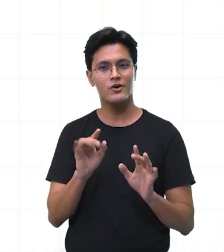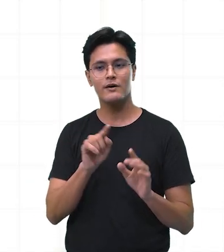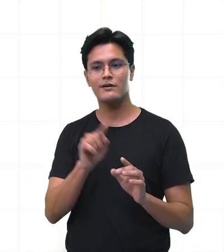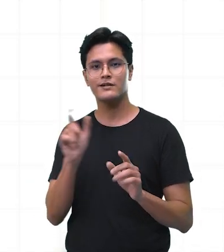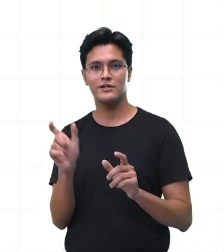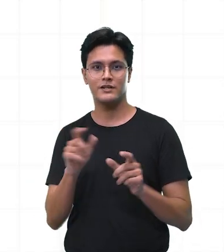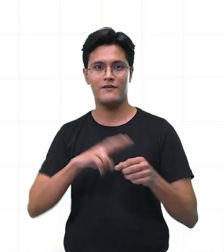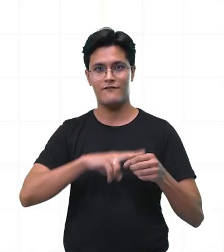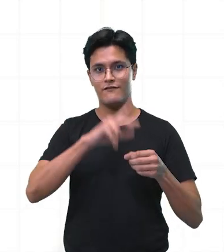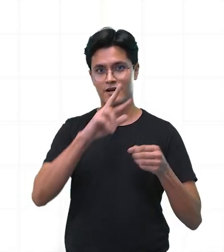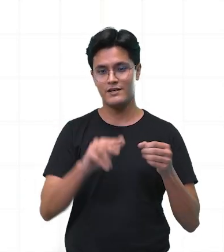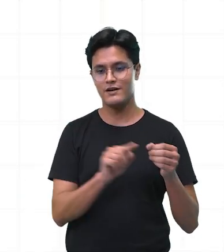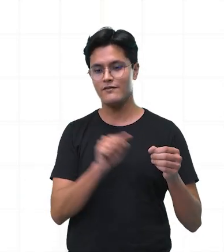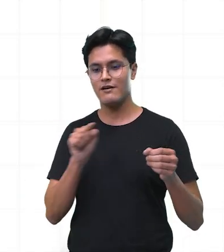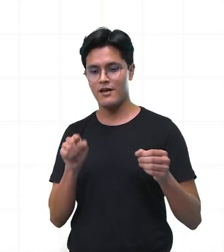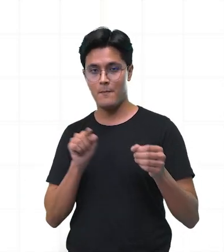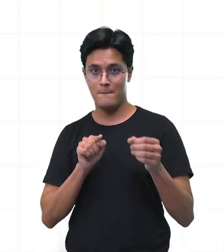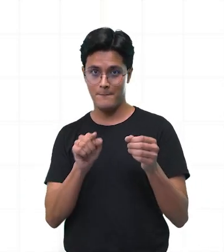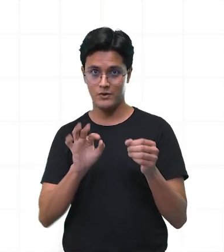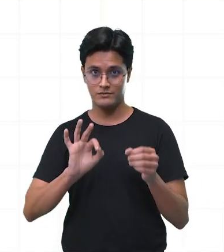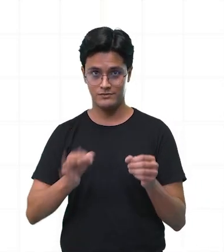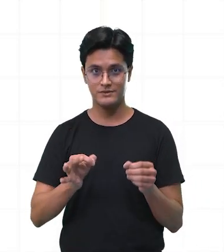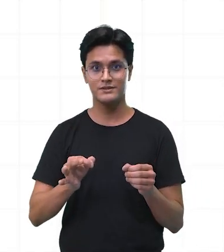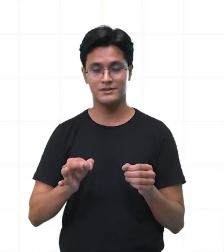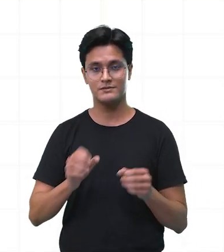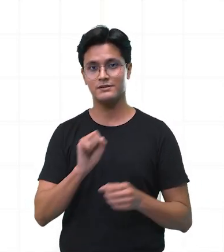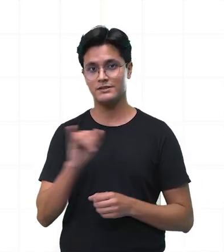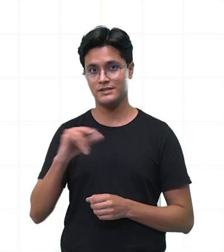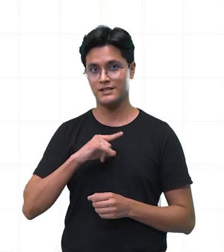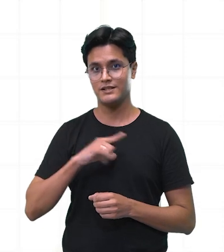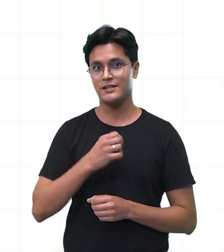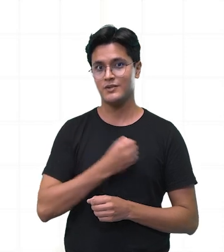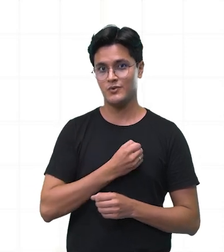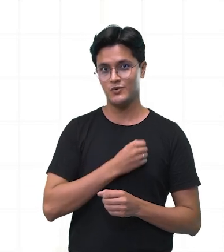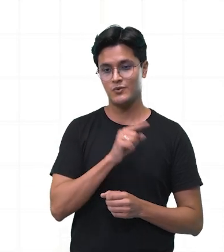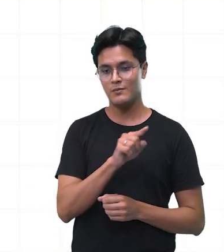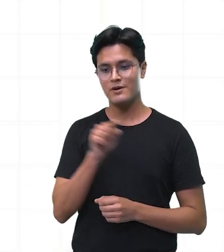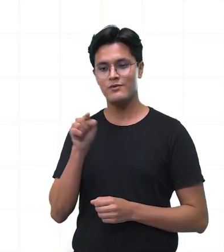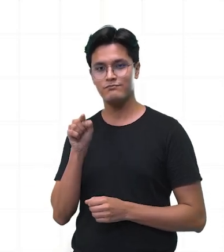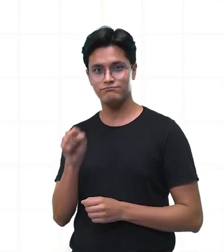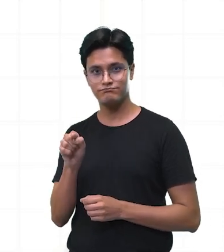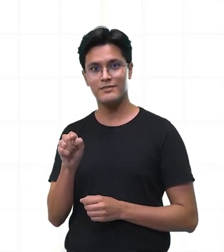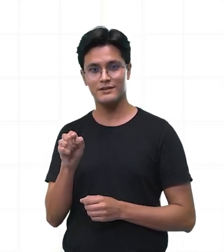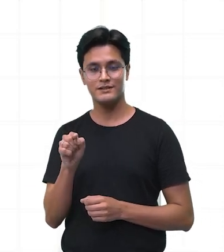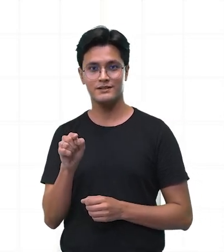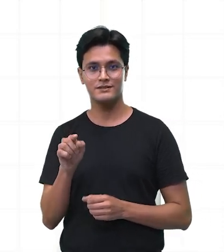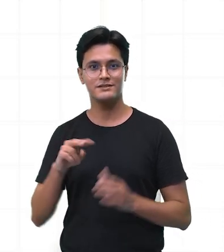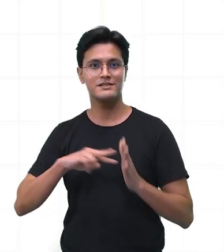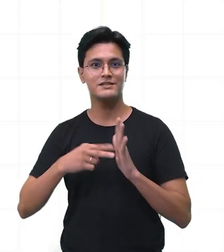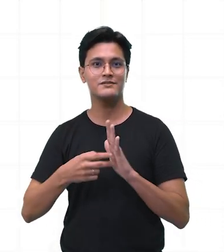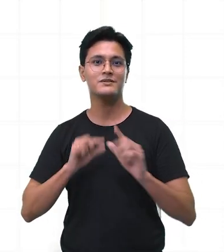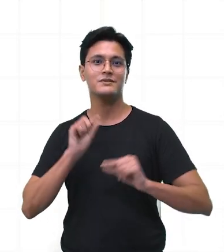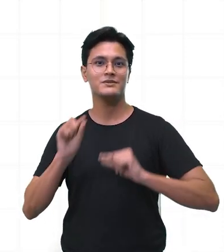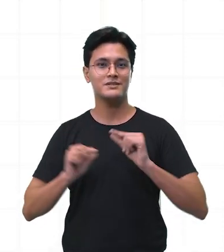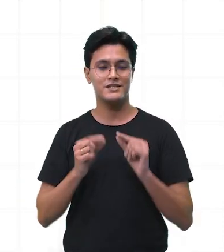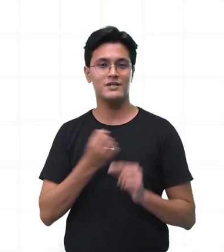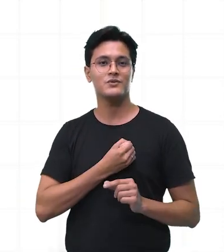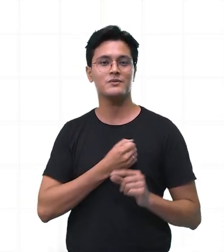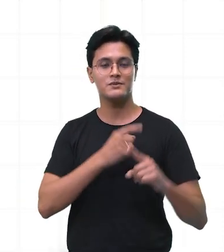da variável. Quando eu tenho um número ao lado da variável, significa que esse número